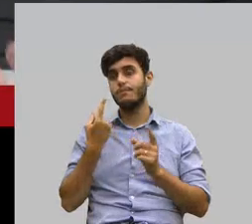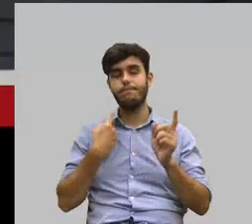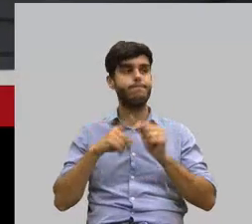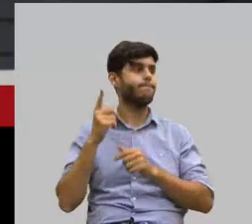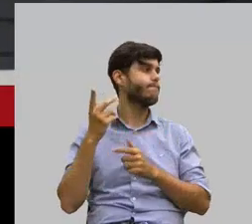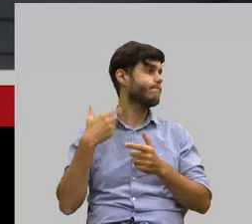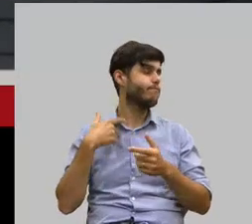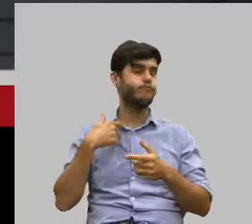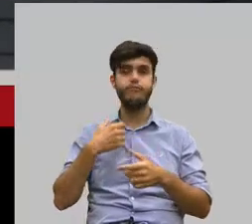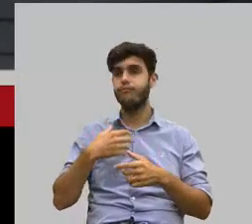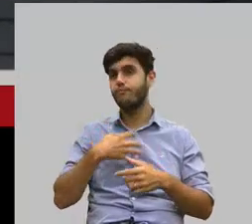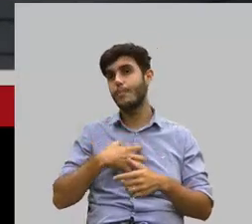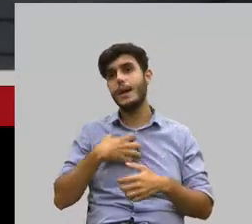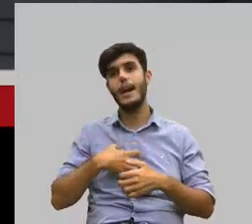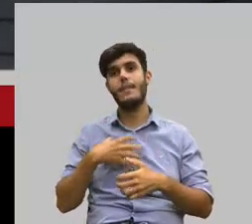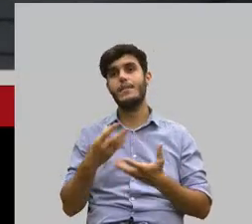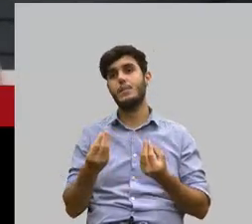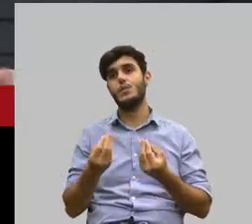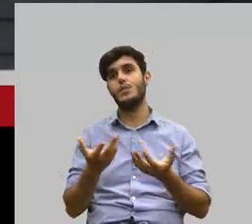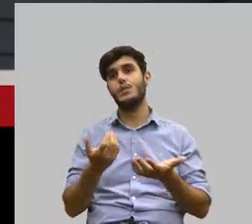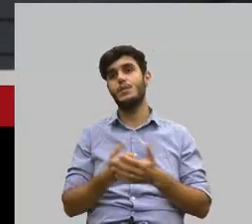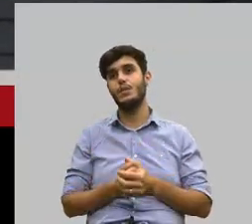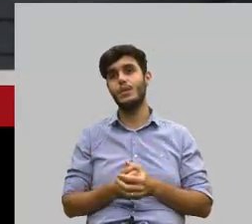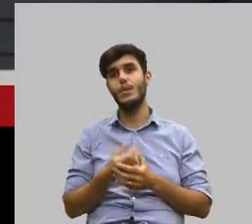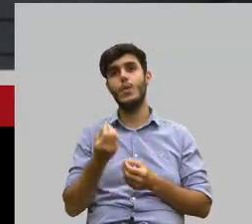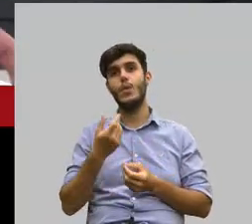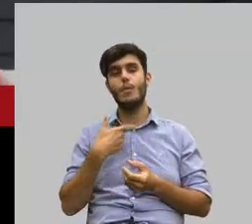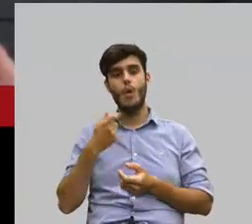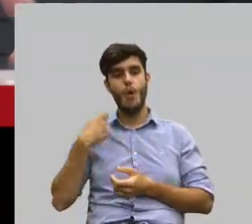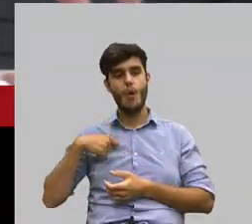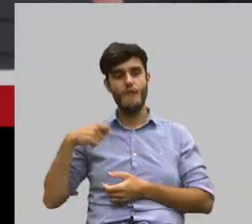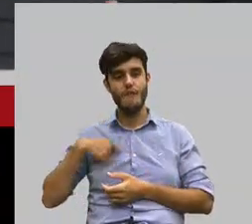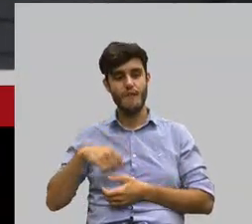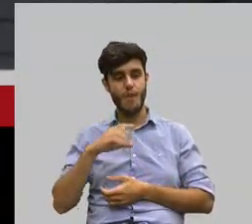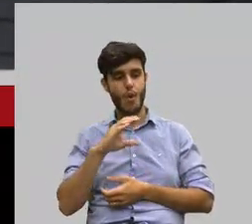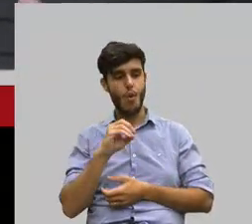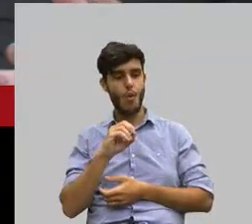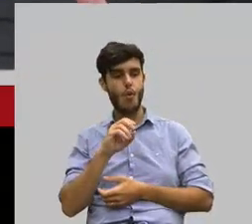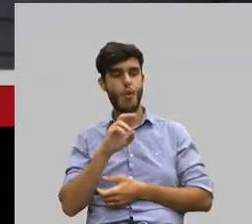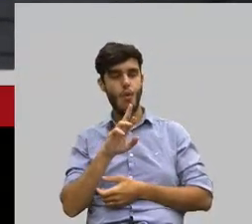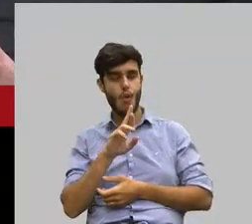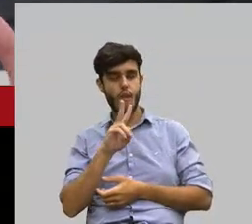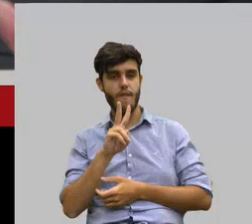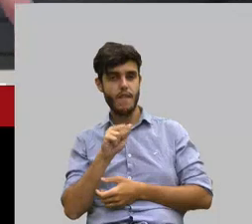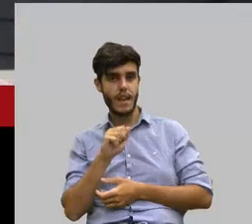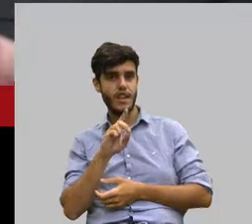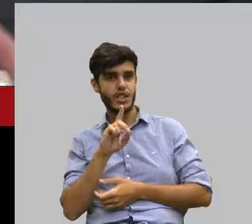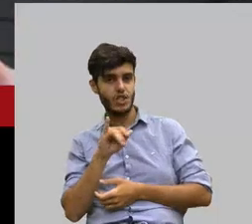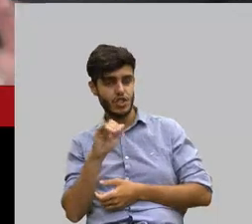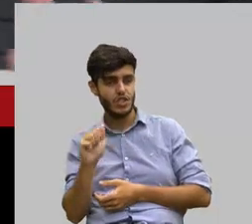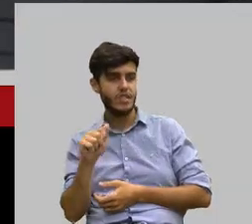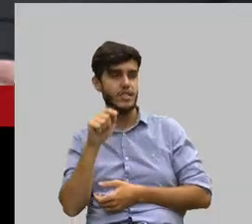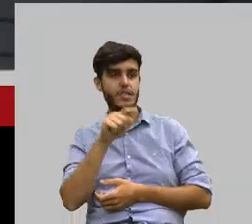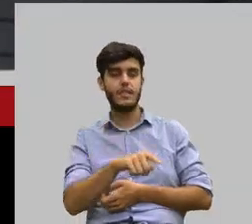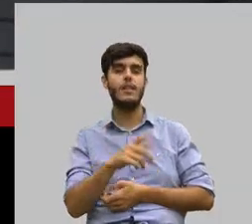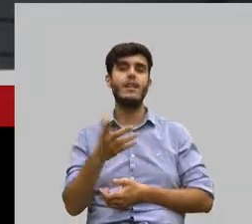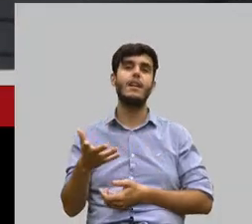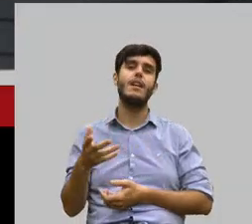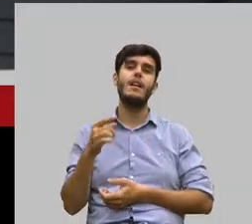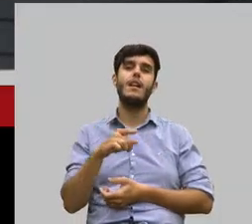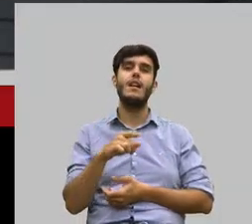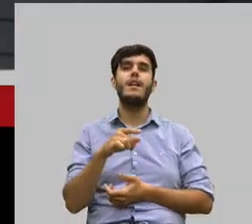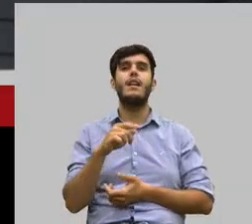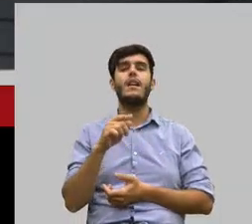particularmente a todos nós né situação de covardia em que Essas Mulheres vítimas de violência especialmente as vítimas de